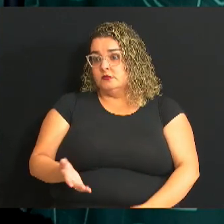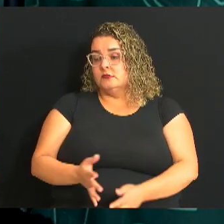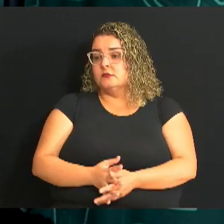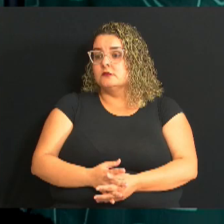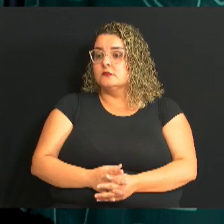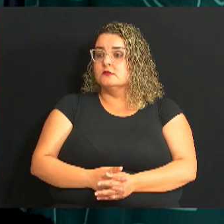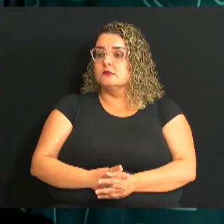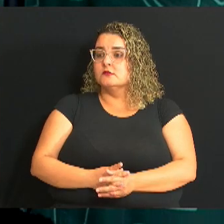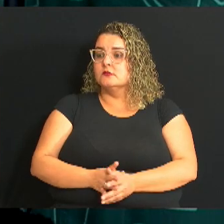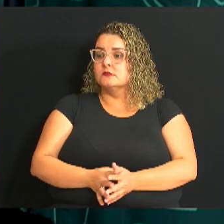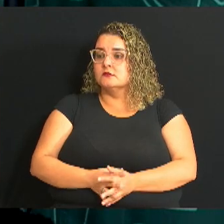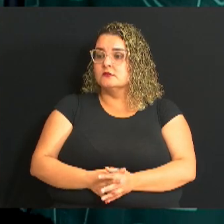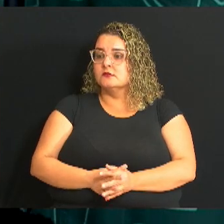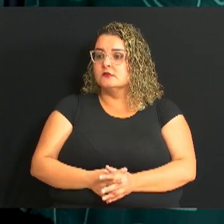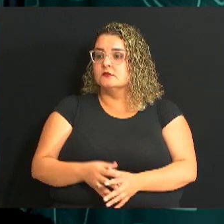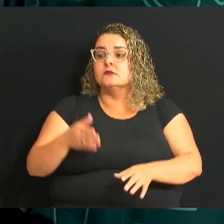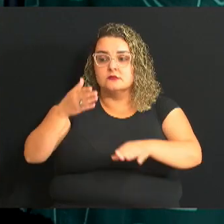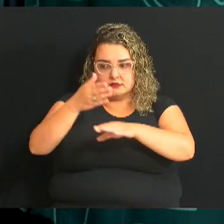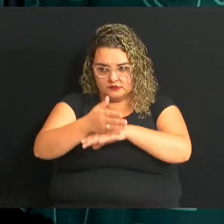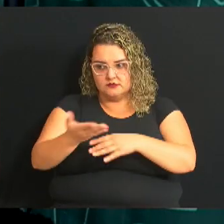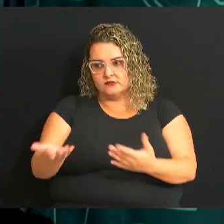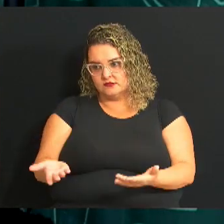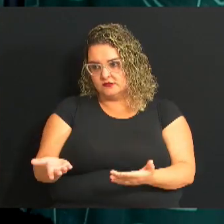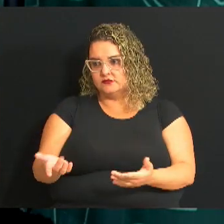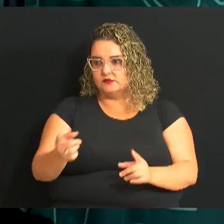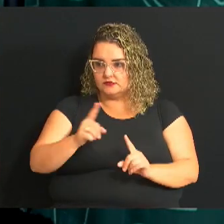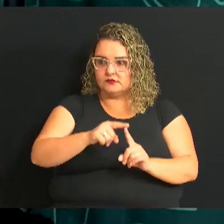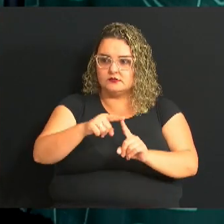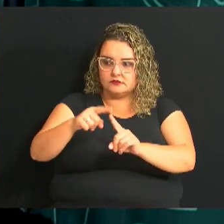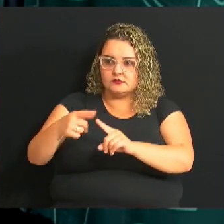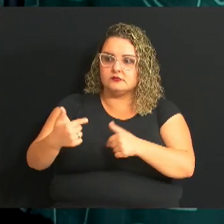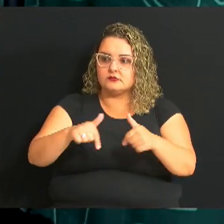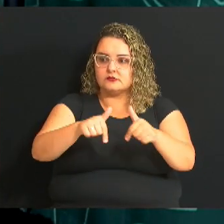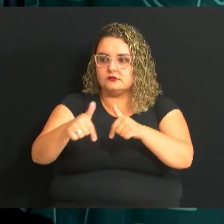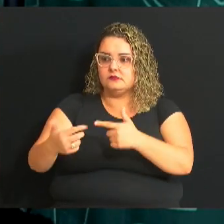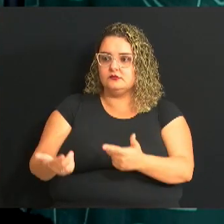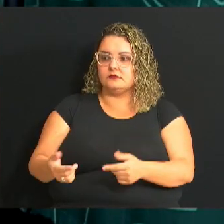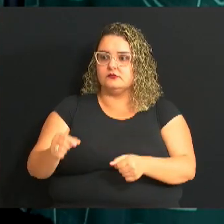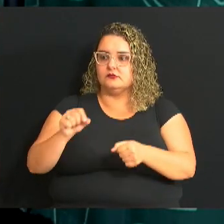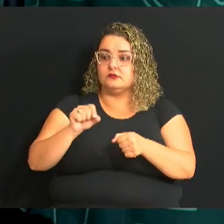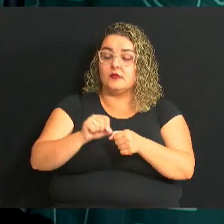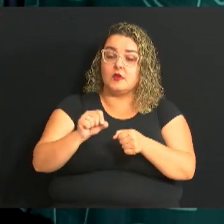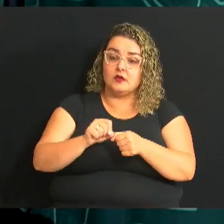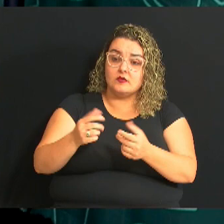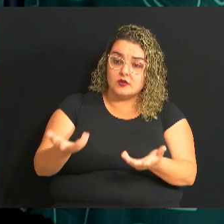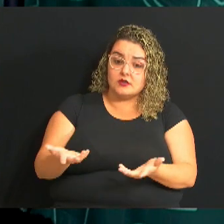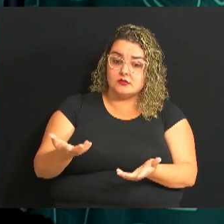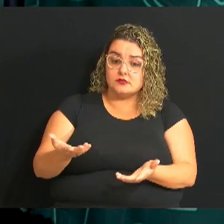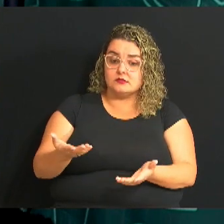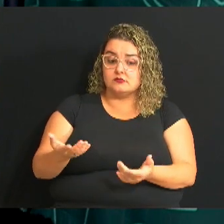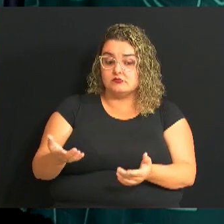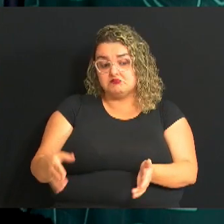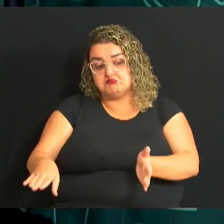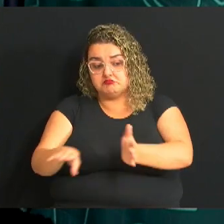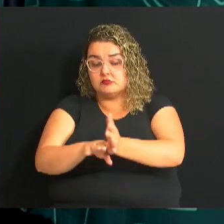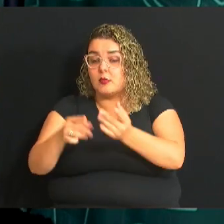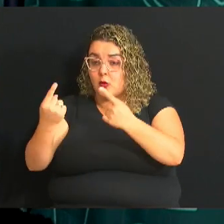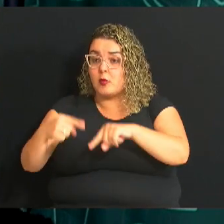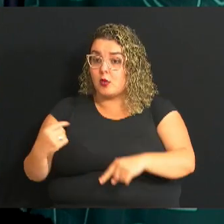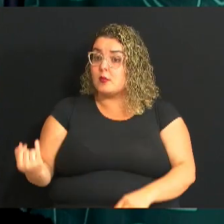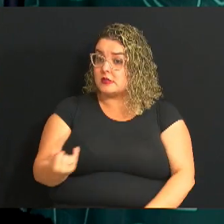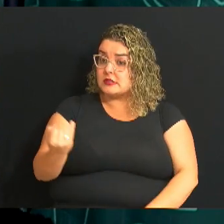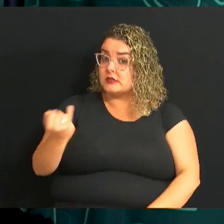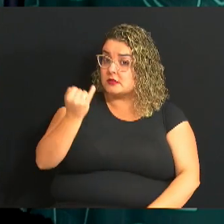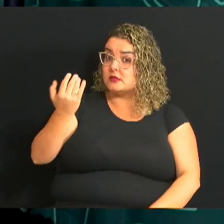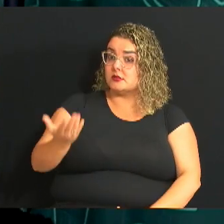E essa participação, não é? Esse tipo de trabalho que ele tem feito, Vem aí uma competição extremamente importante, não é?